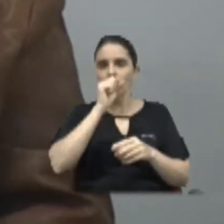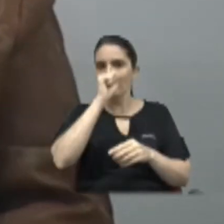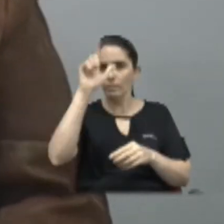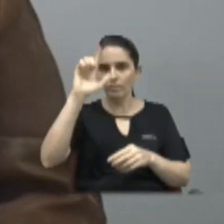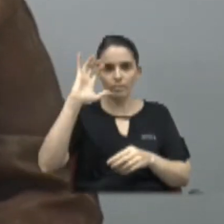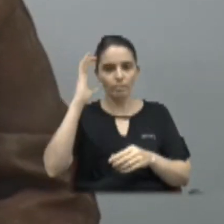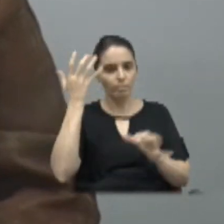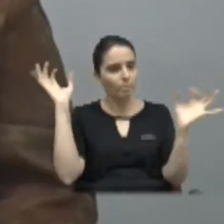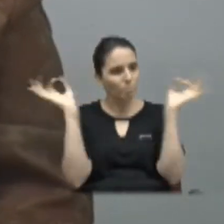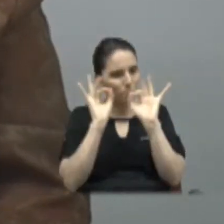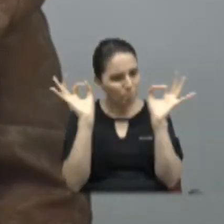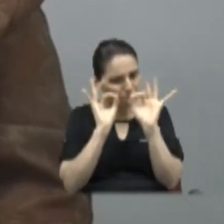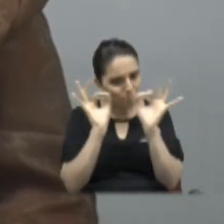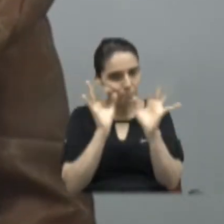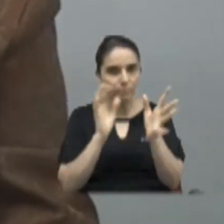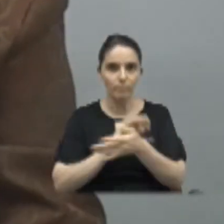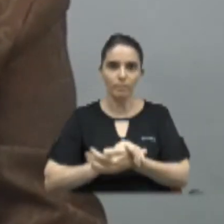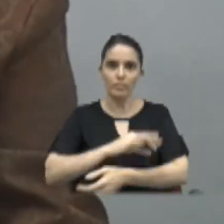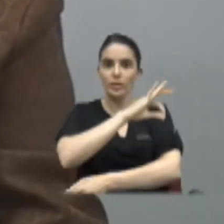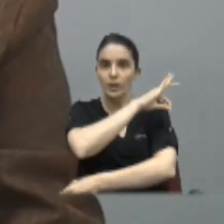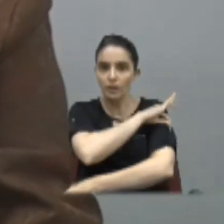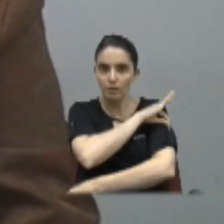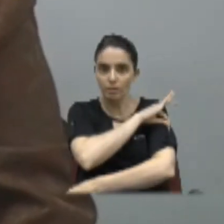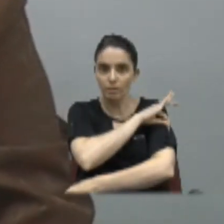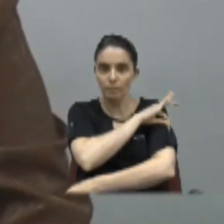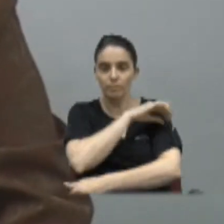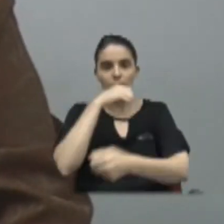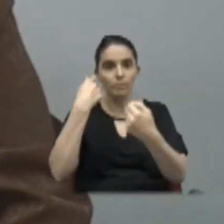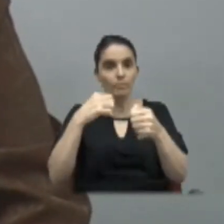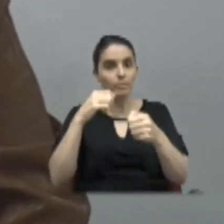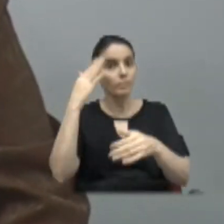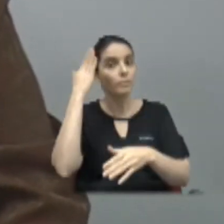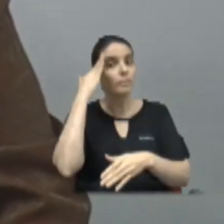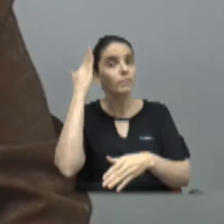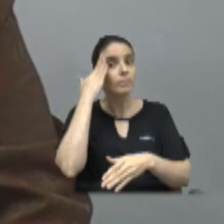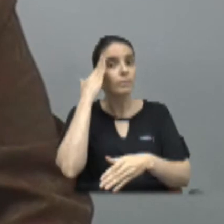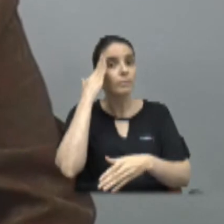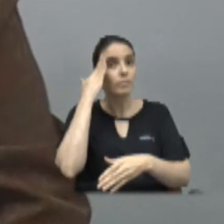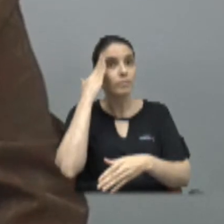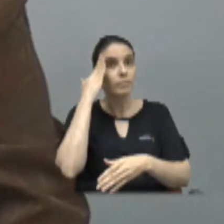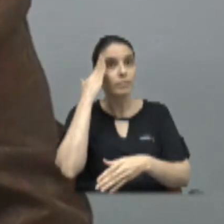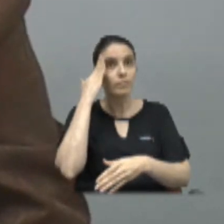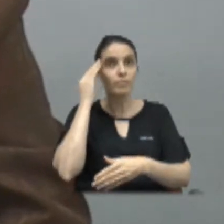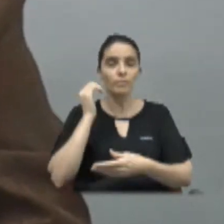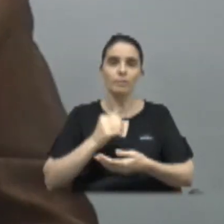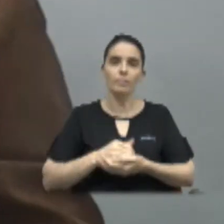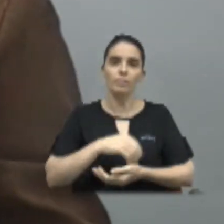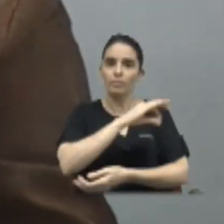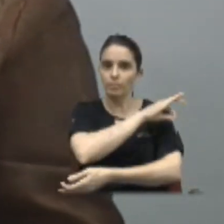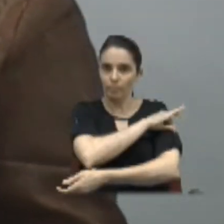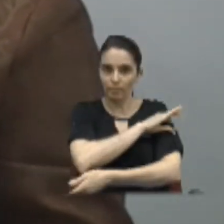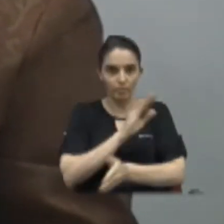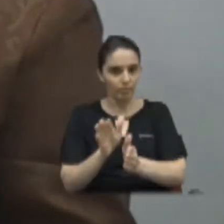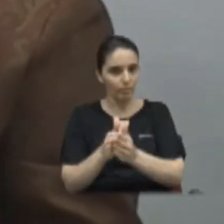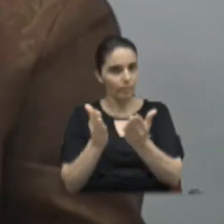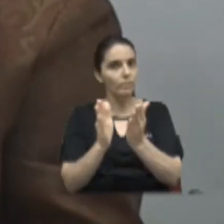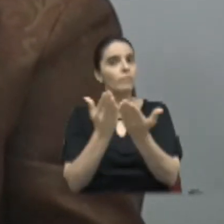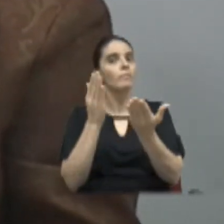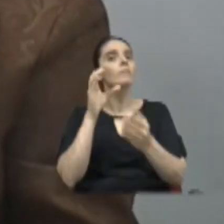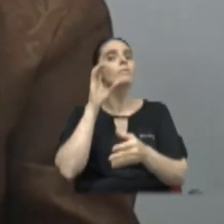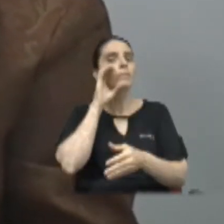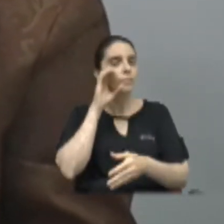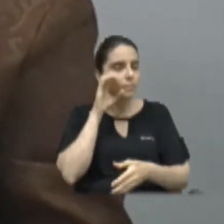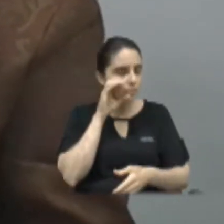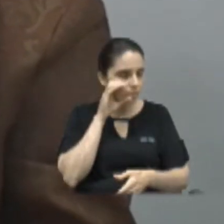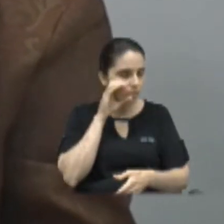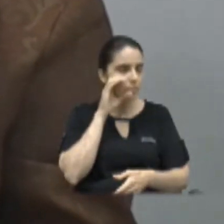nessa cidade. O senhor prefeito tem que saber que, se ele nunca foi pobre, eu fui